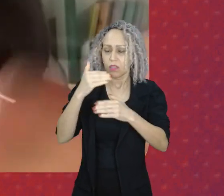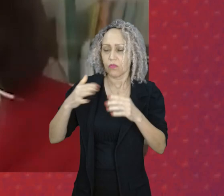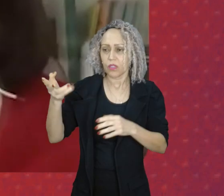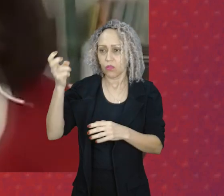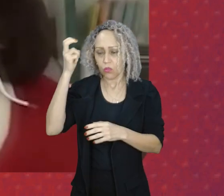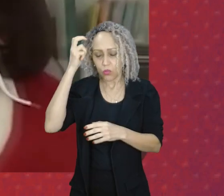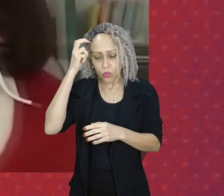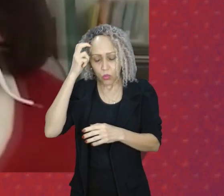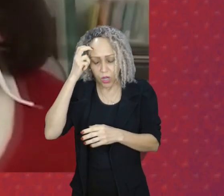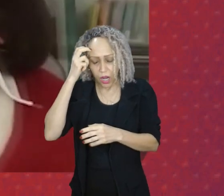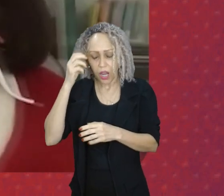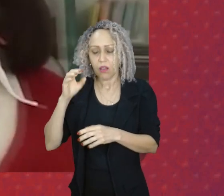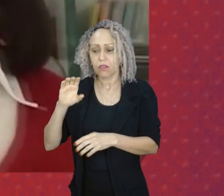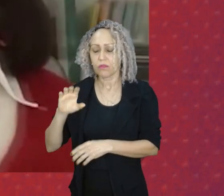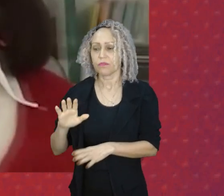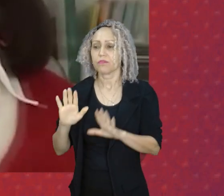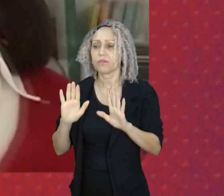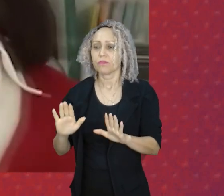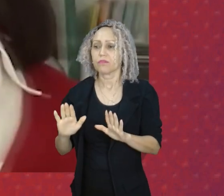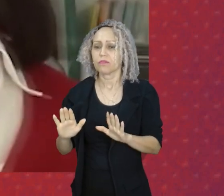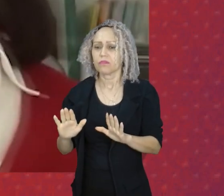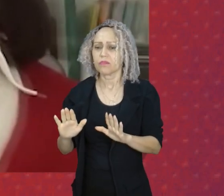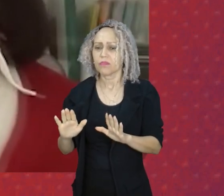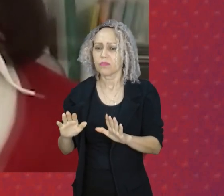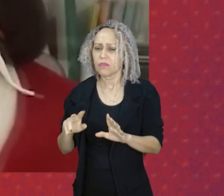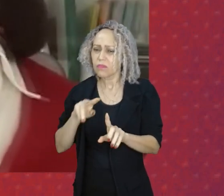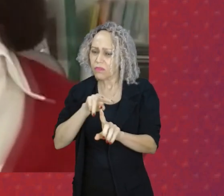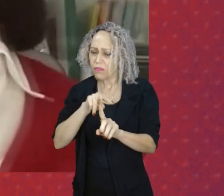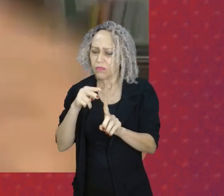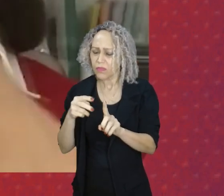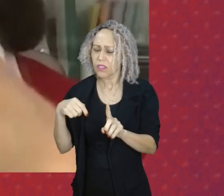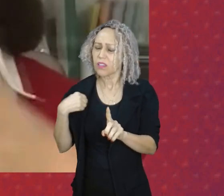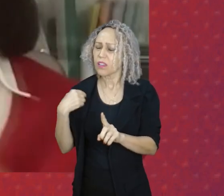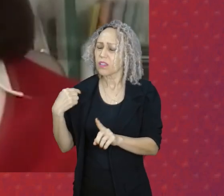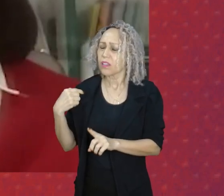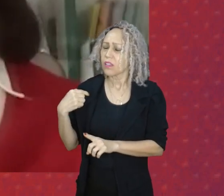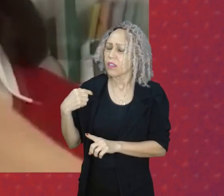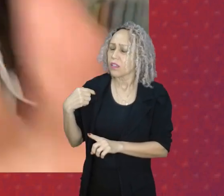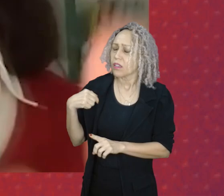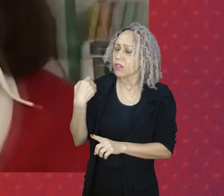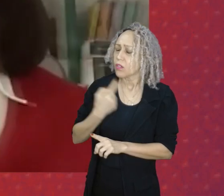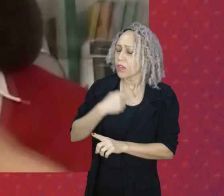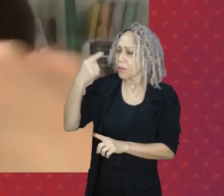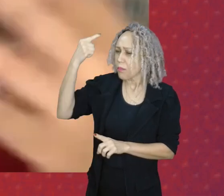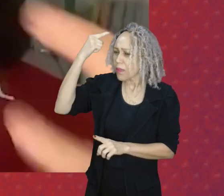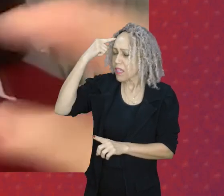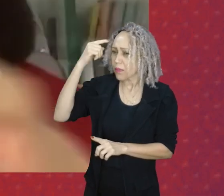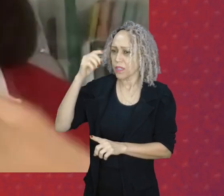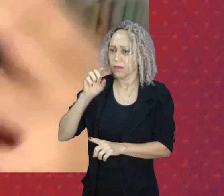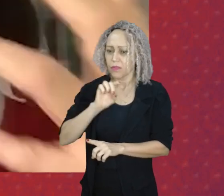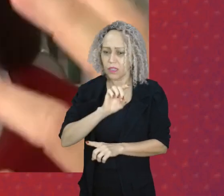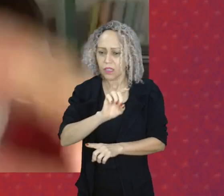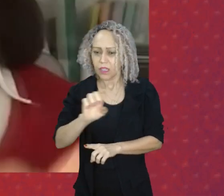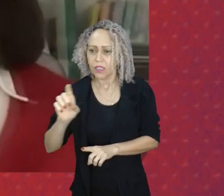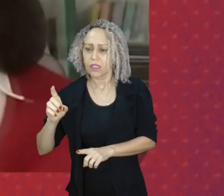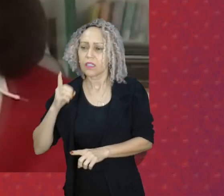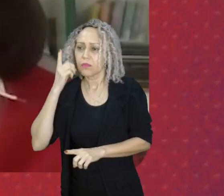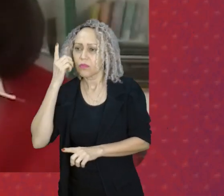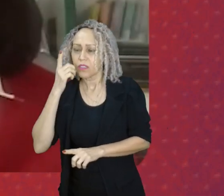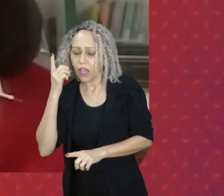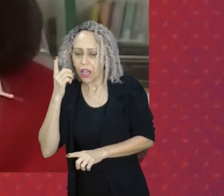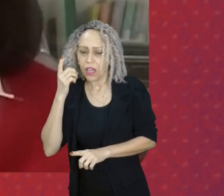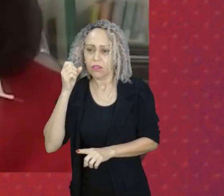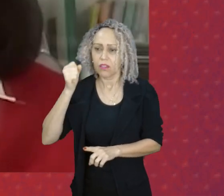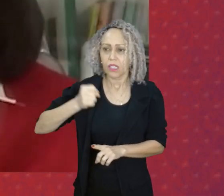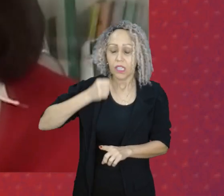horizonte ao pensar o planejamento, ou seja, nós vamos pensar nossa atuação, cada deputada, cada senadora, cada parlamentar vai pensar